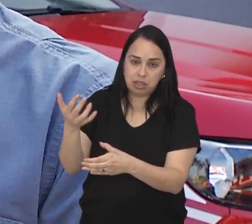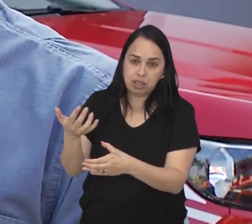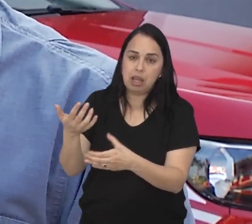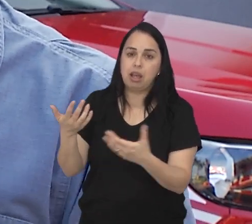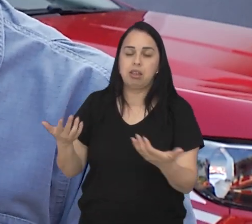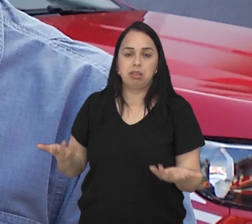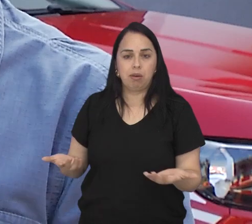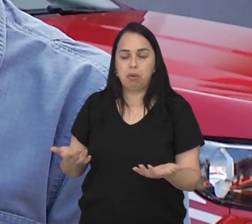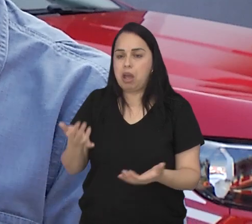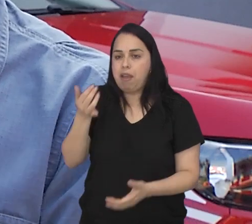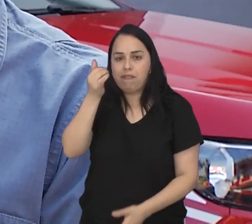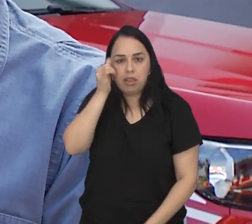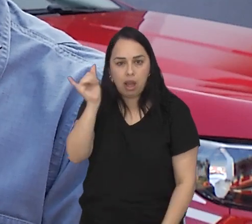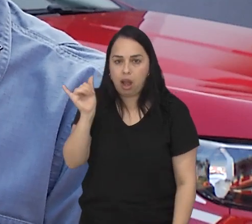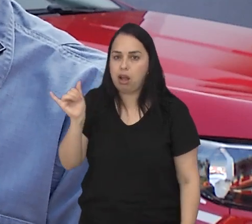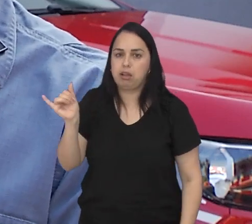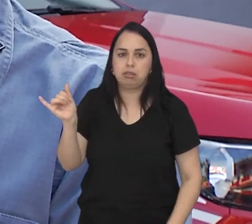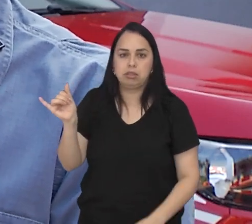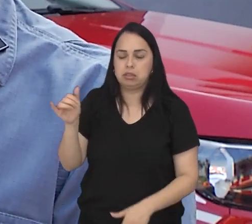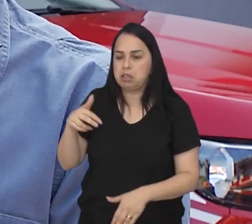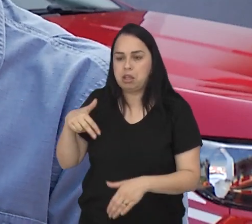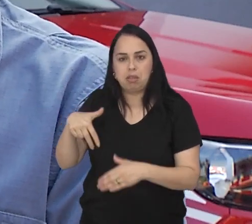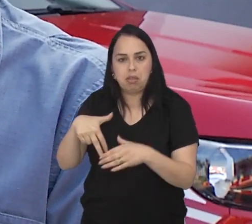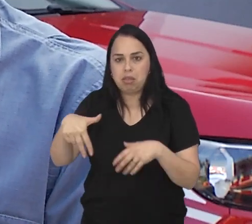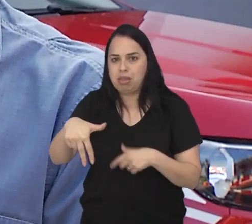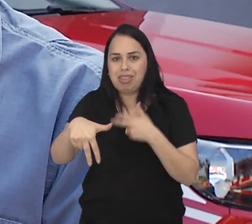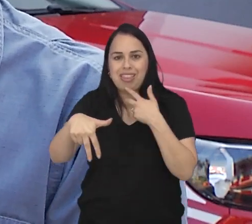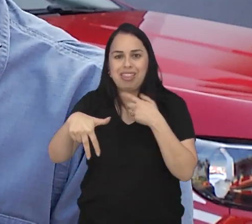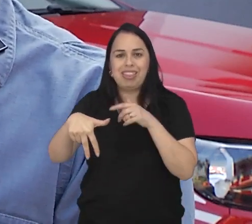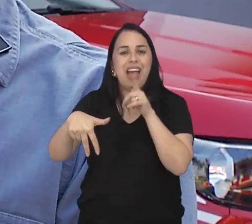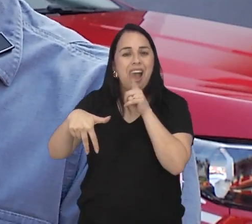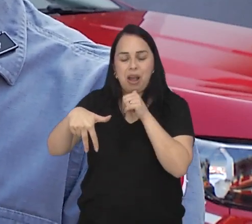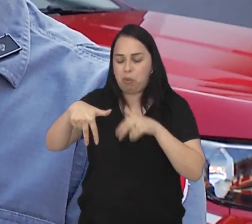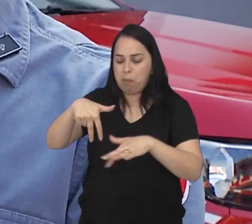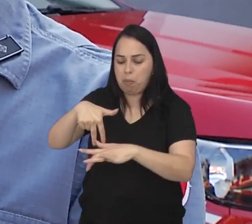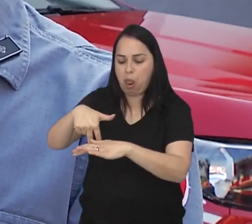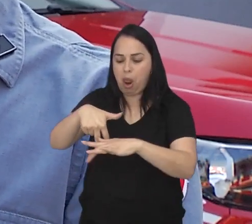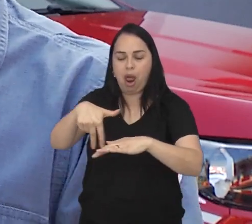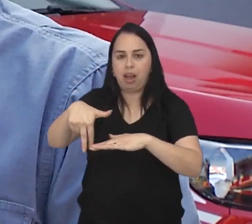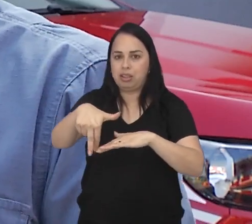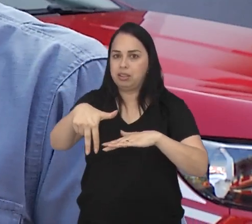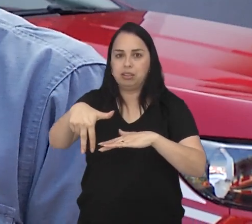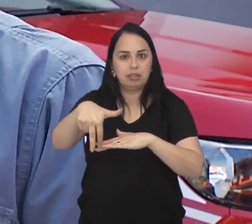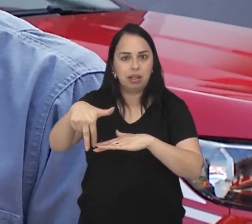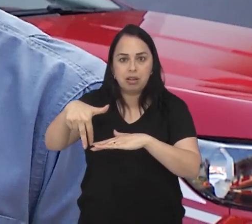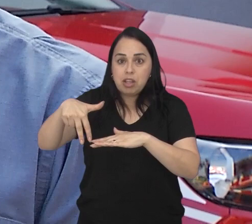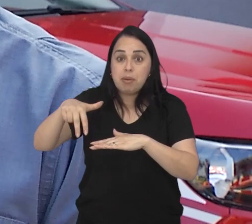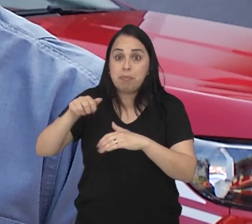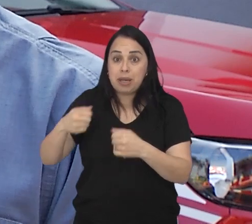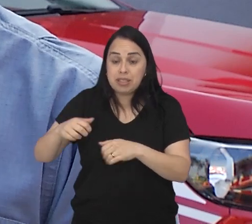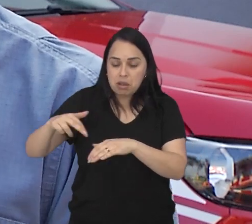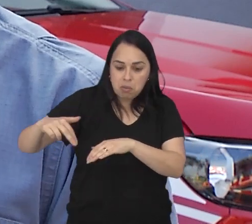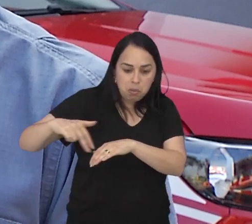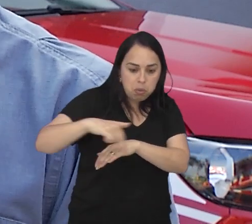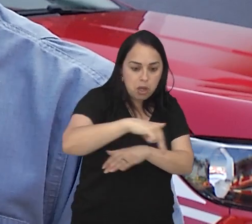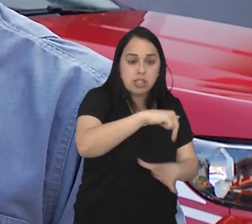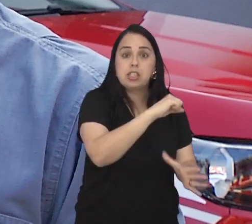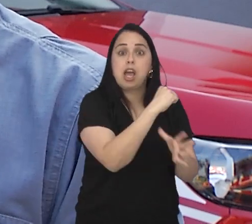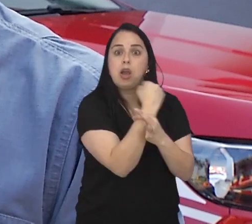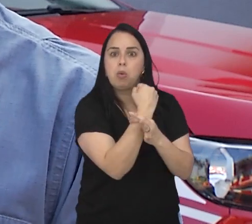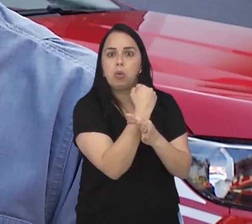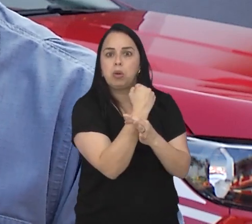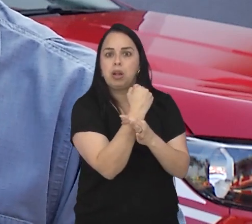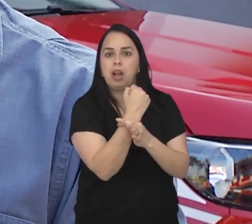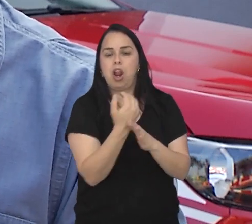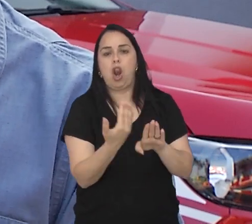né? Então evita sempre pisar na água. Só pisa na água se for para estar no local mais seguro possível.